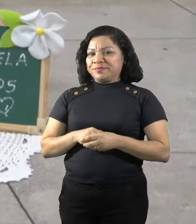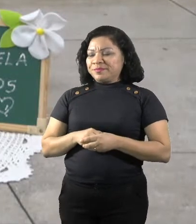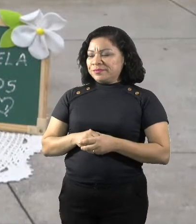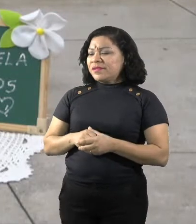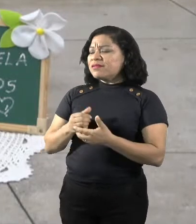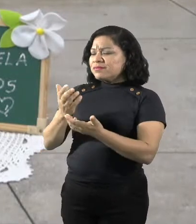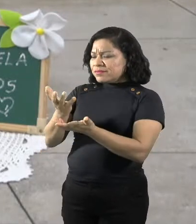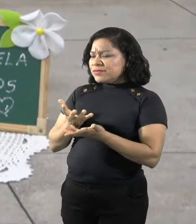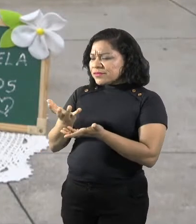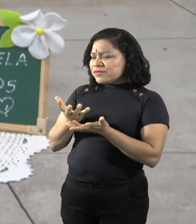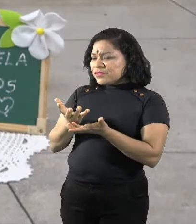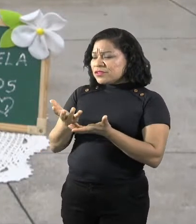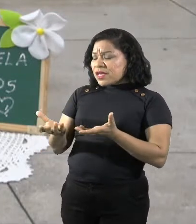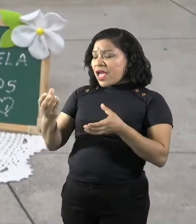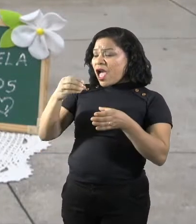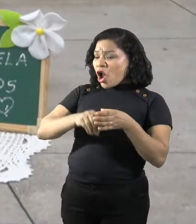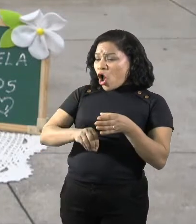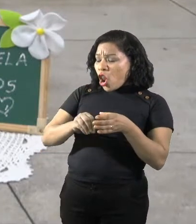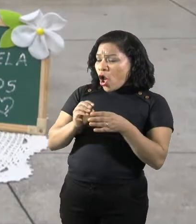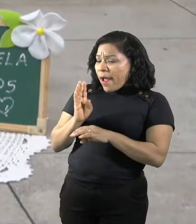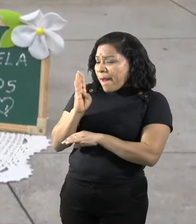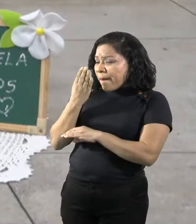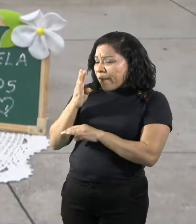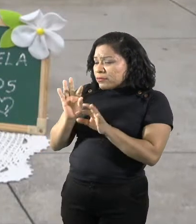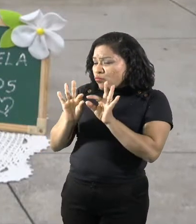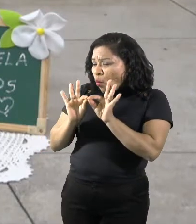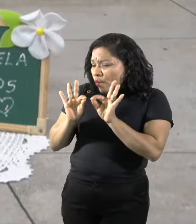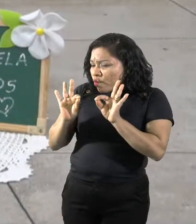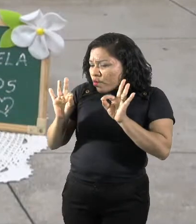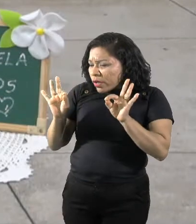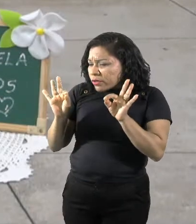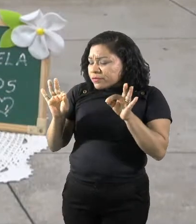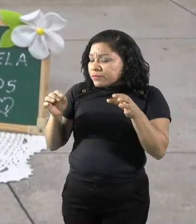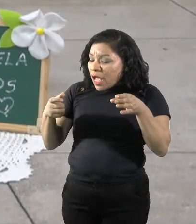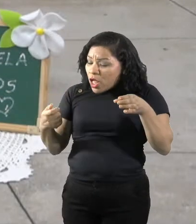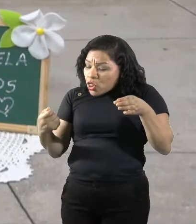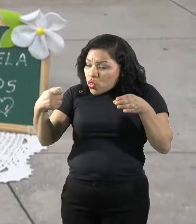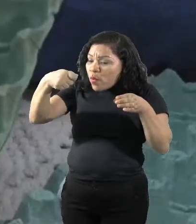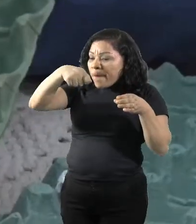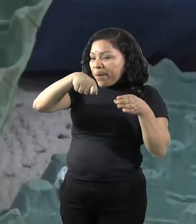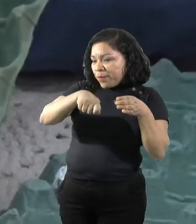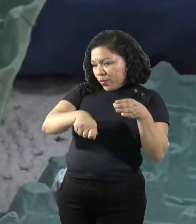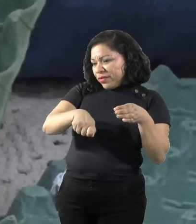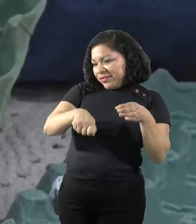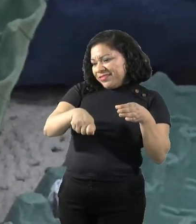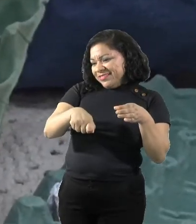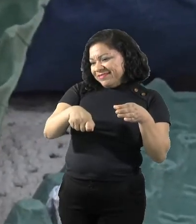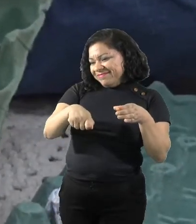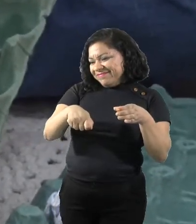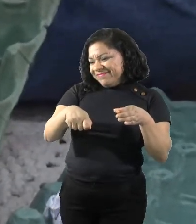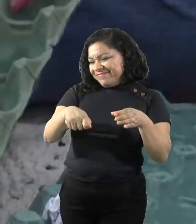graveto? Aceita colocar o graveto no buraquinho que tem na cartela de ovos?